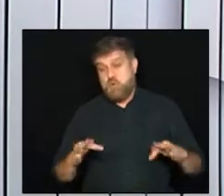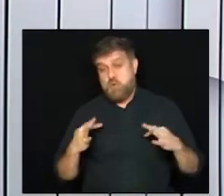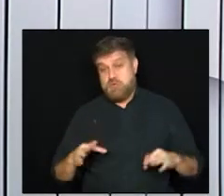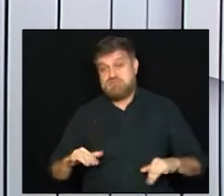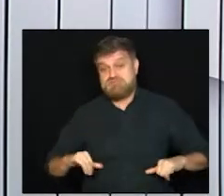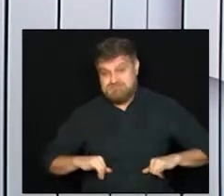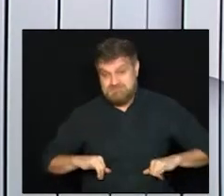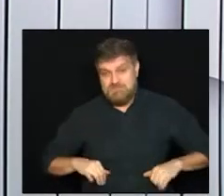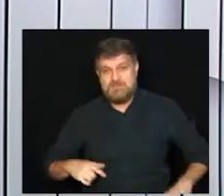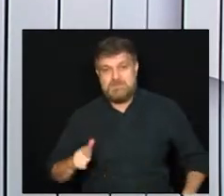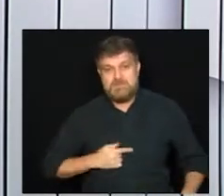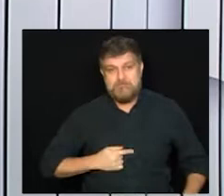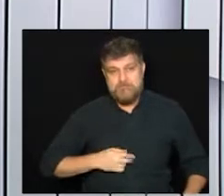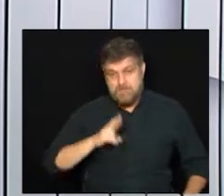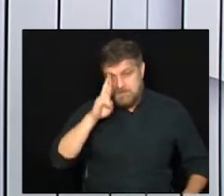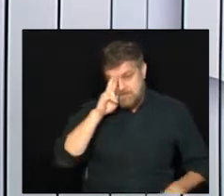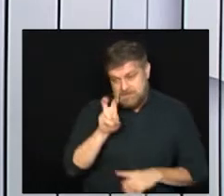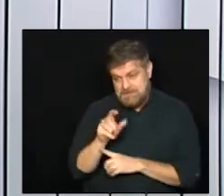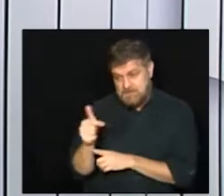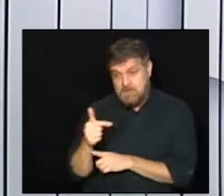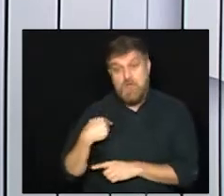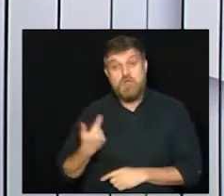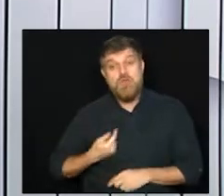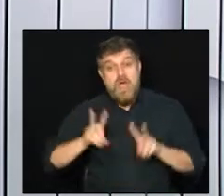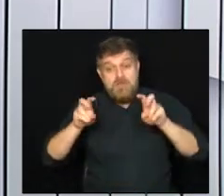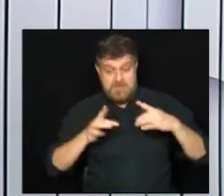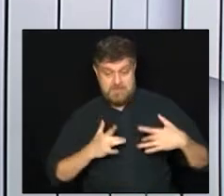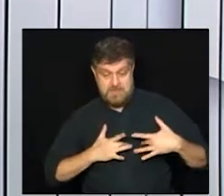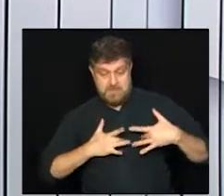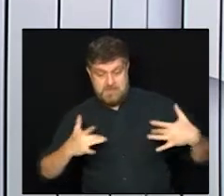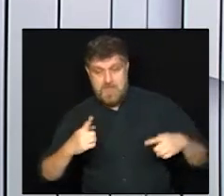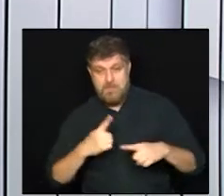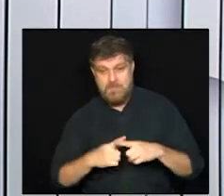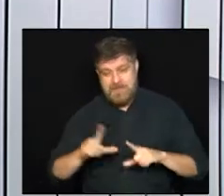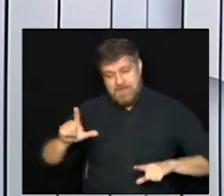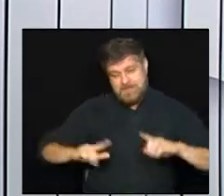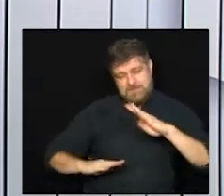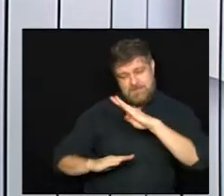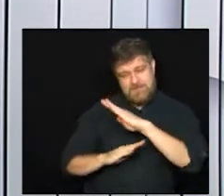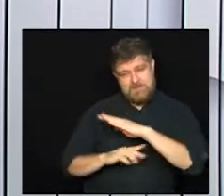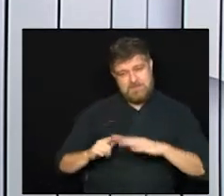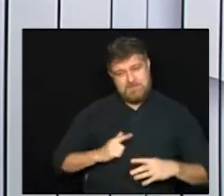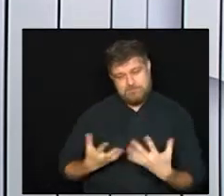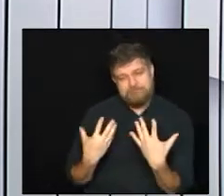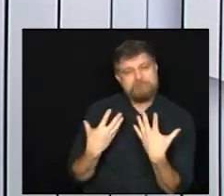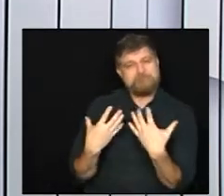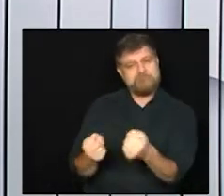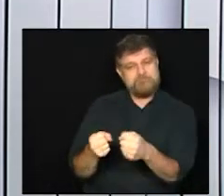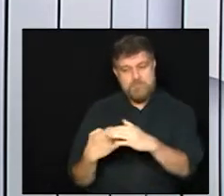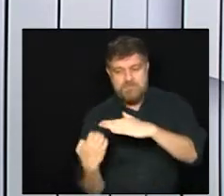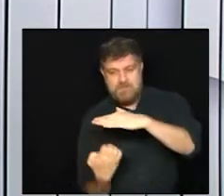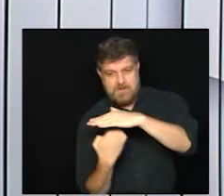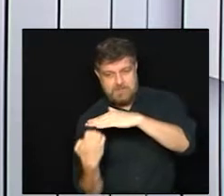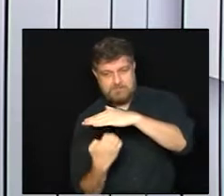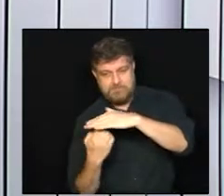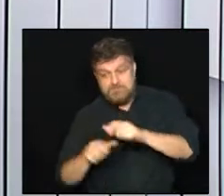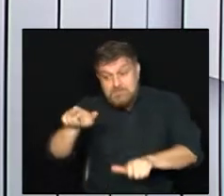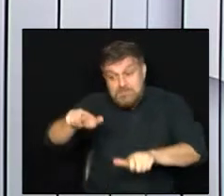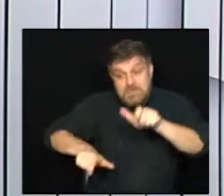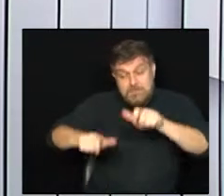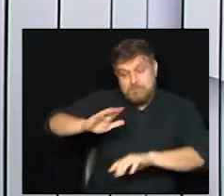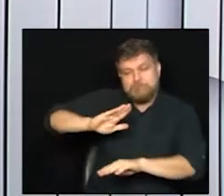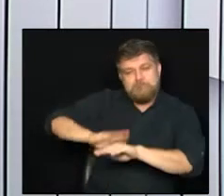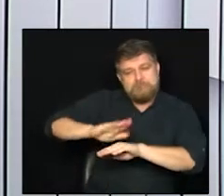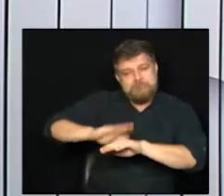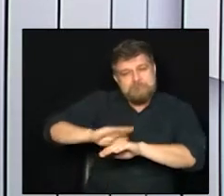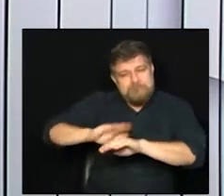12h52 agora, a gente vai falar sobre solidariedade, porque a TV Câmara Campinas abraçou as empresas e pessoas que